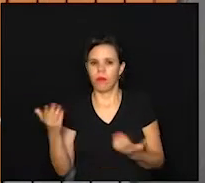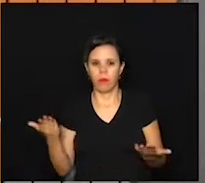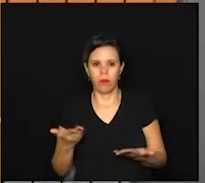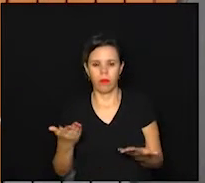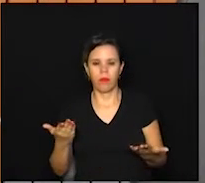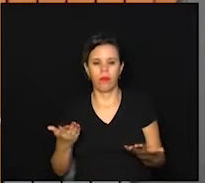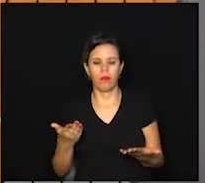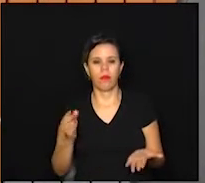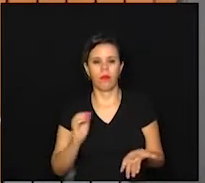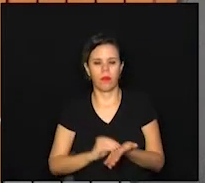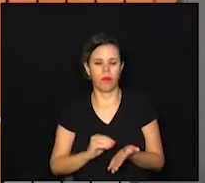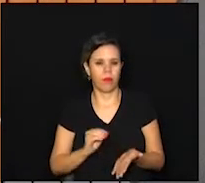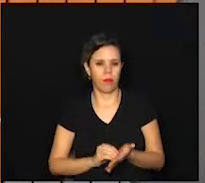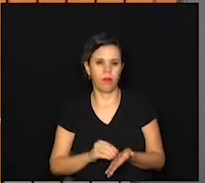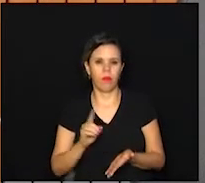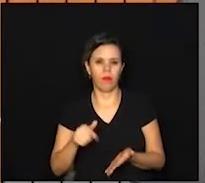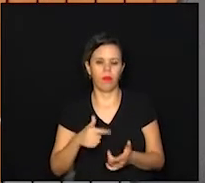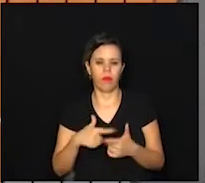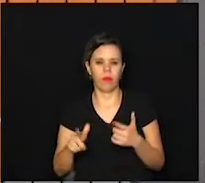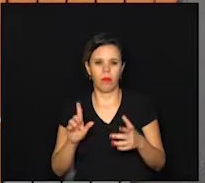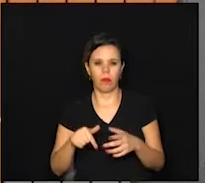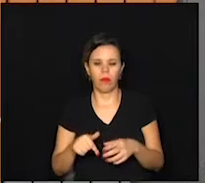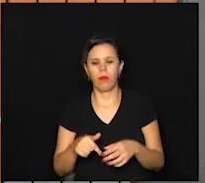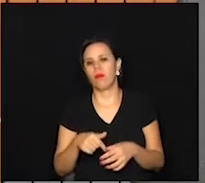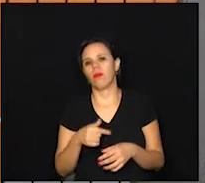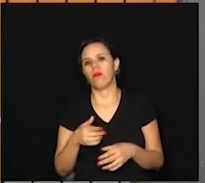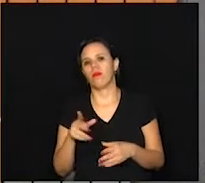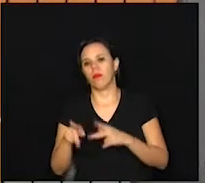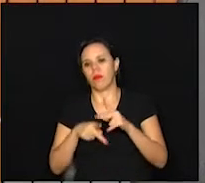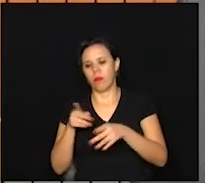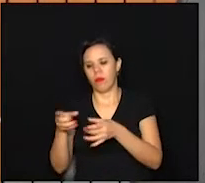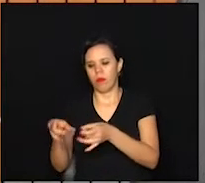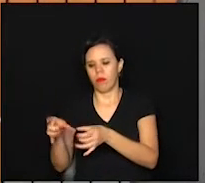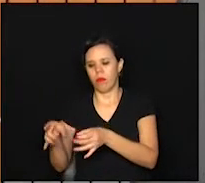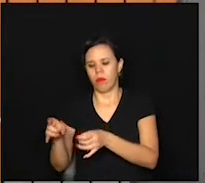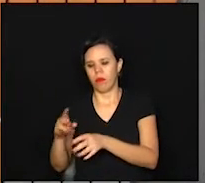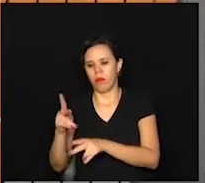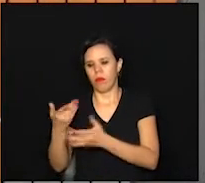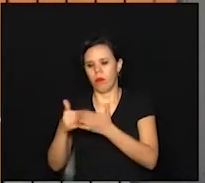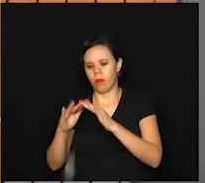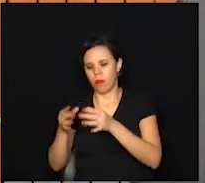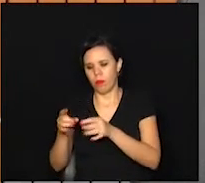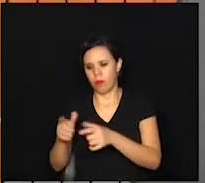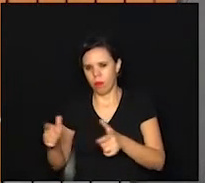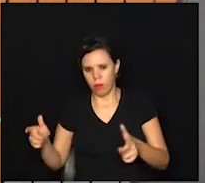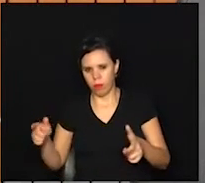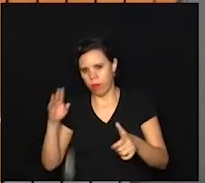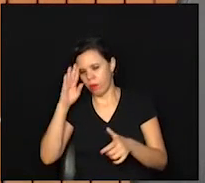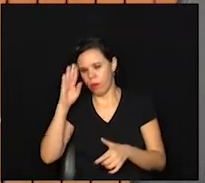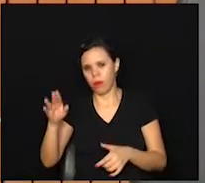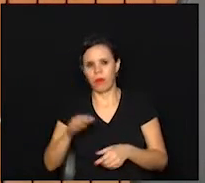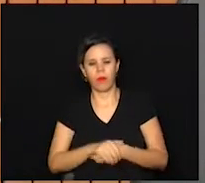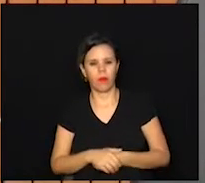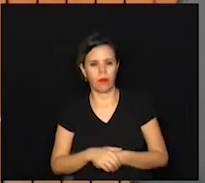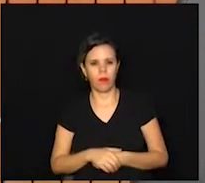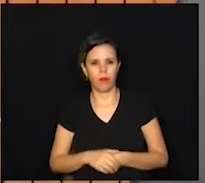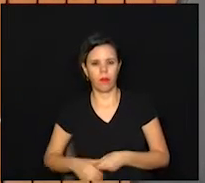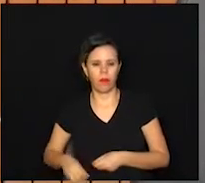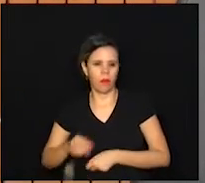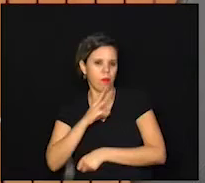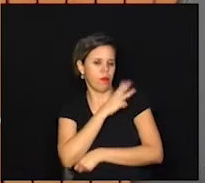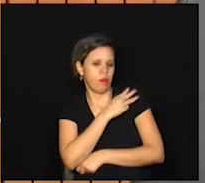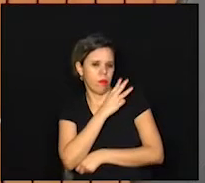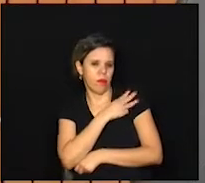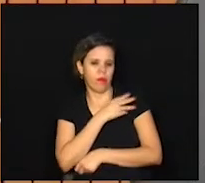grandes déficits que a gente tem é justamente a evasão escolar, que tem crescido muito, principalmente entre o ensino médio,